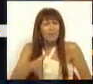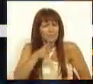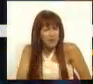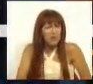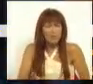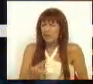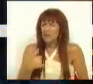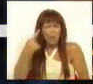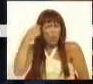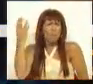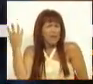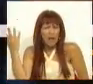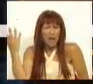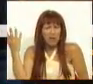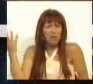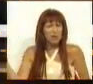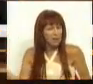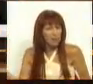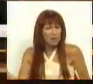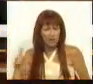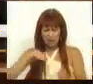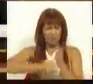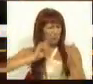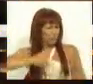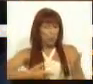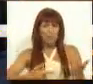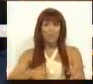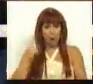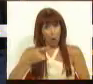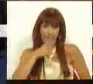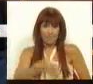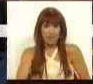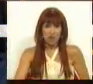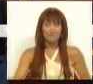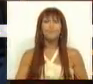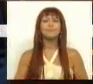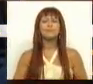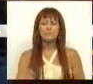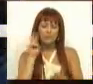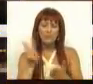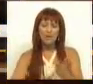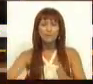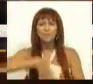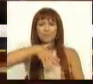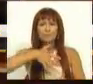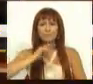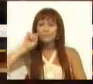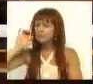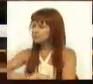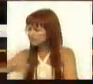não compreende e que é inconstitucional, diz a Ordem. A leitura das declarações dos